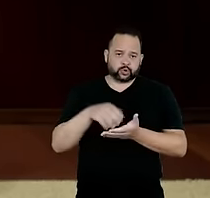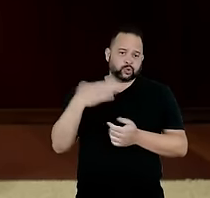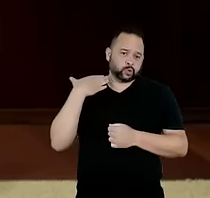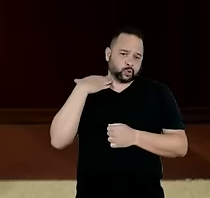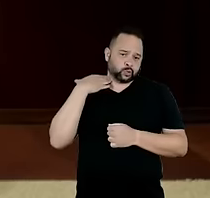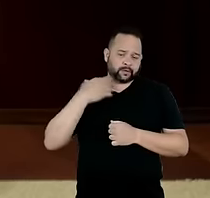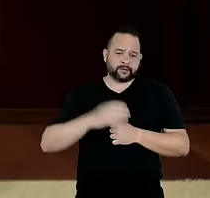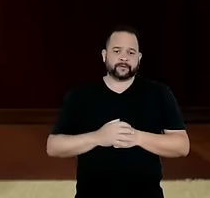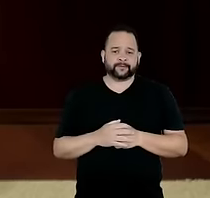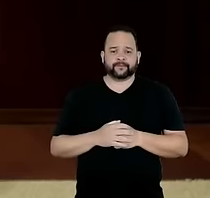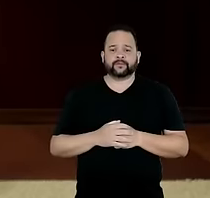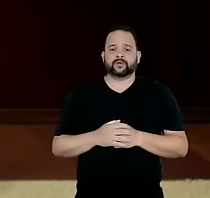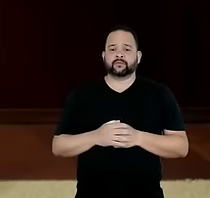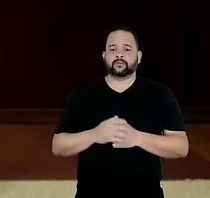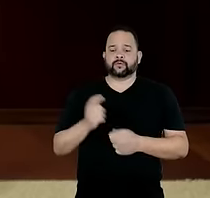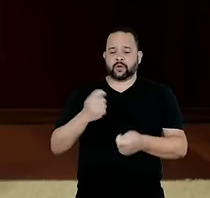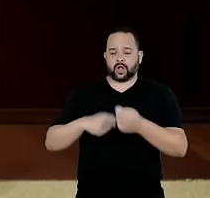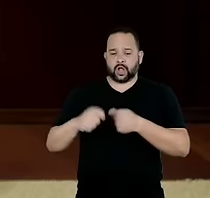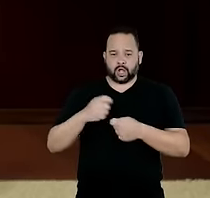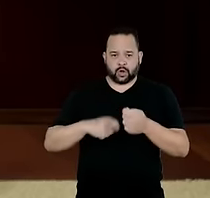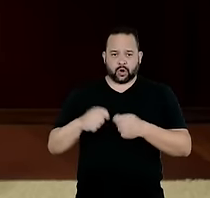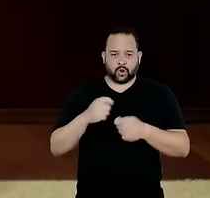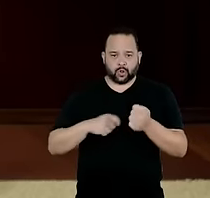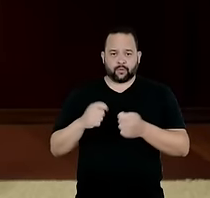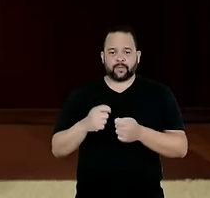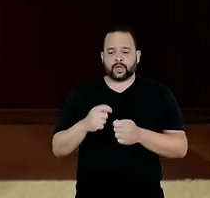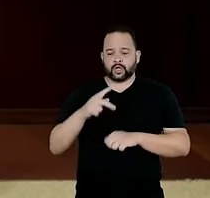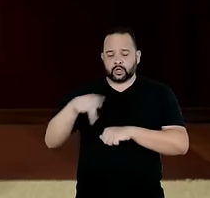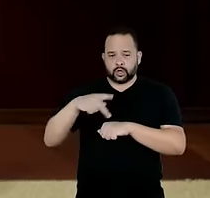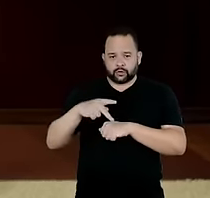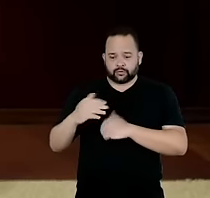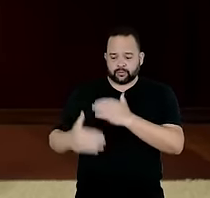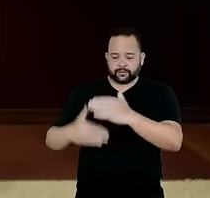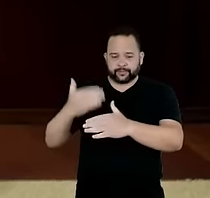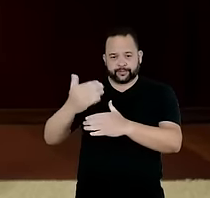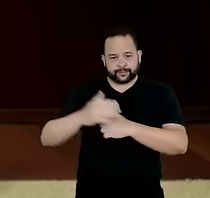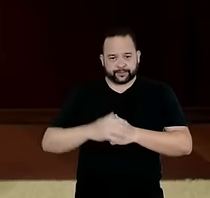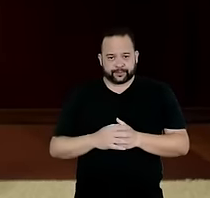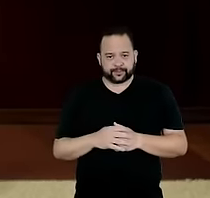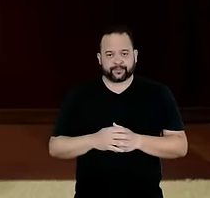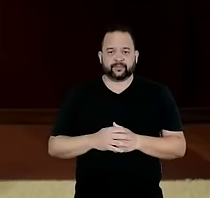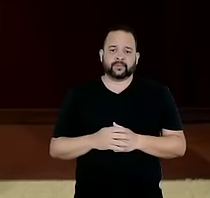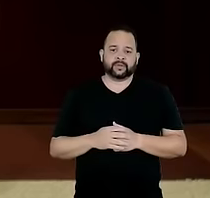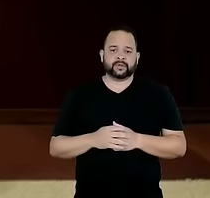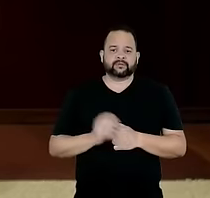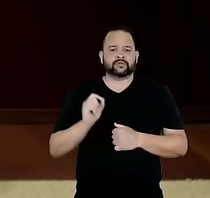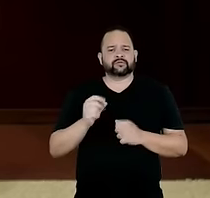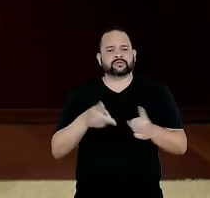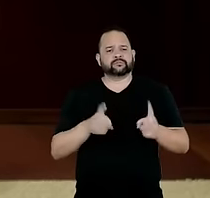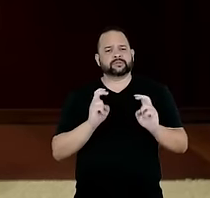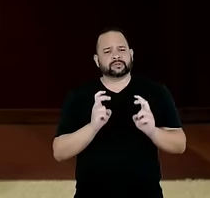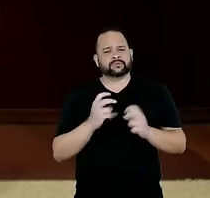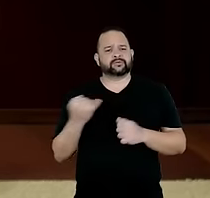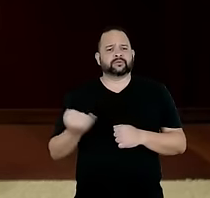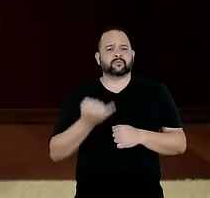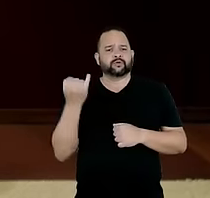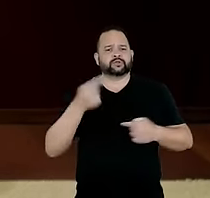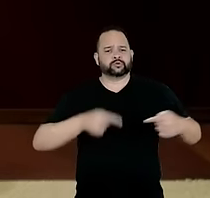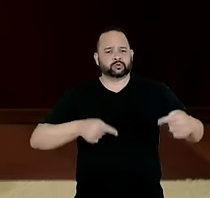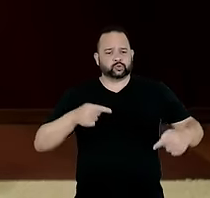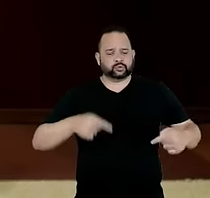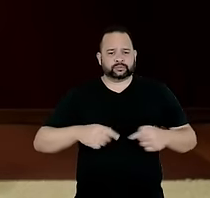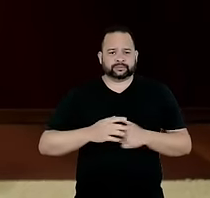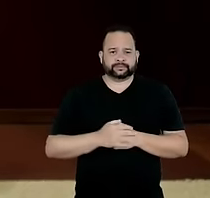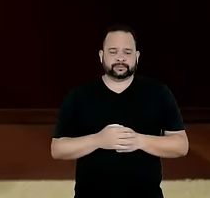emergente e desenvolvida O que que você pegou Cris que fez faz diferença aqui nessa discussão é a gente vive